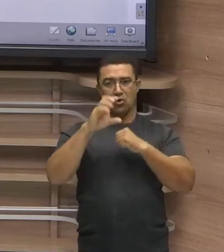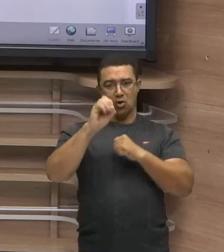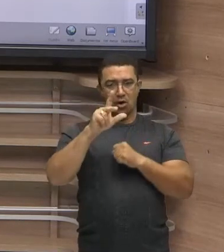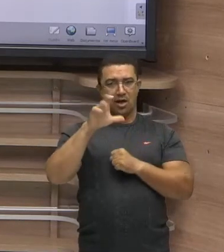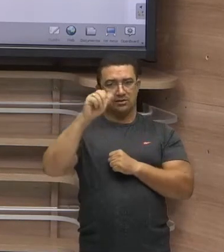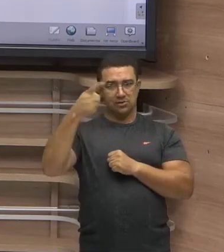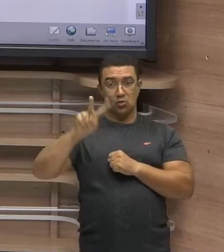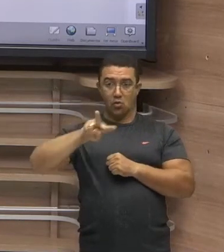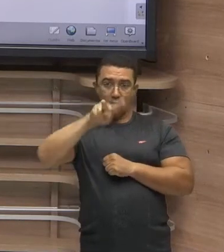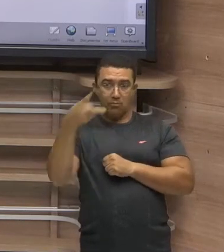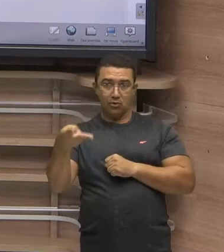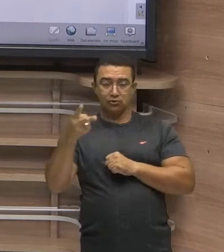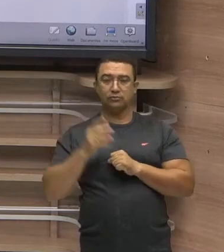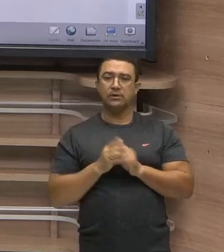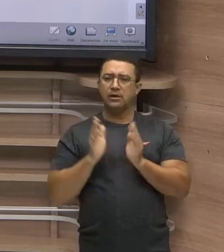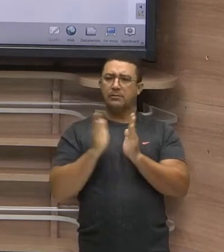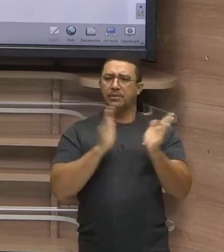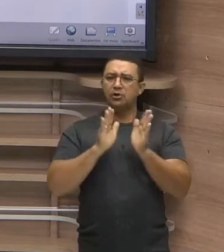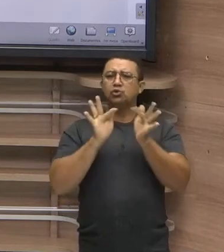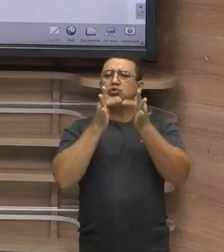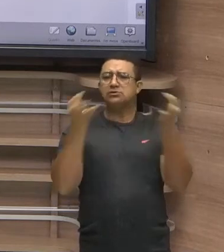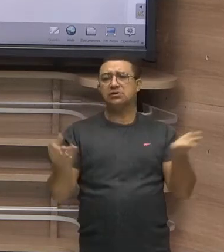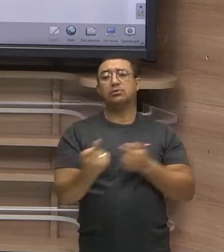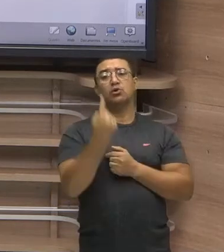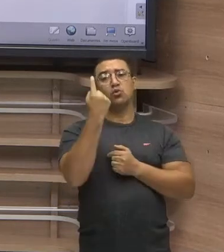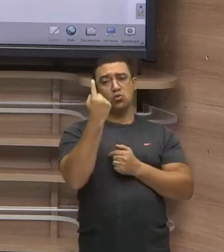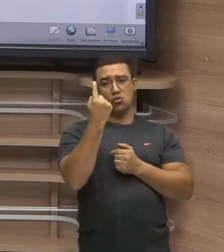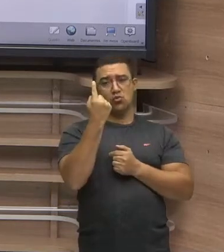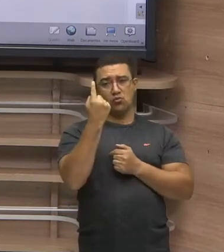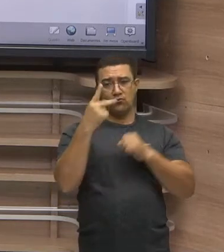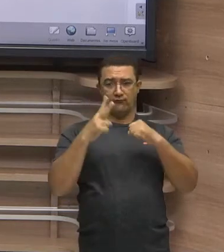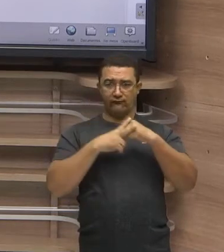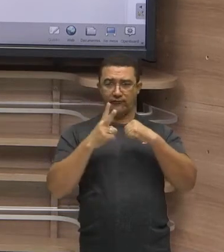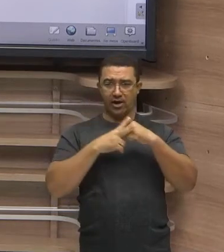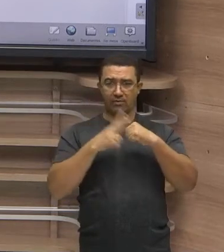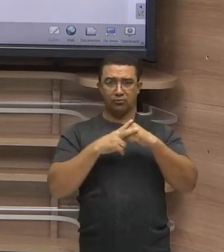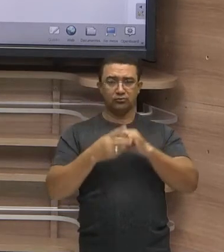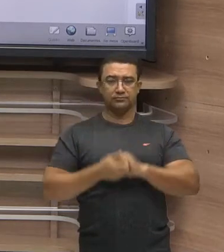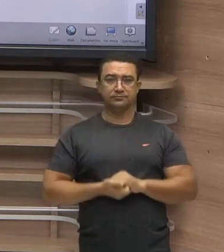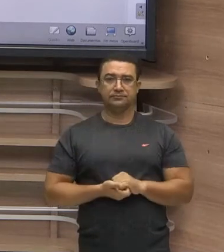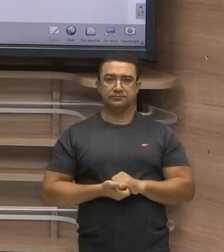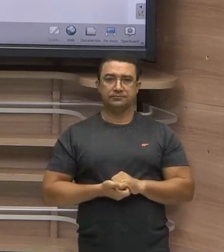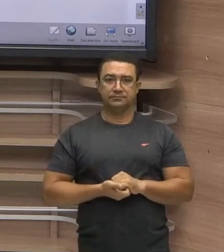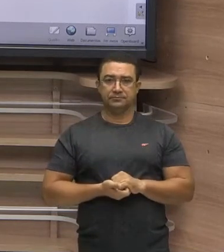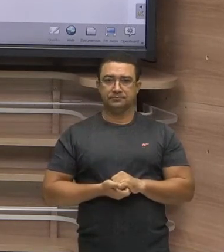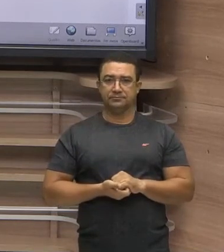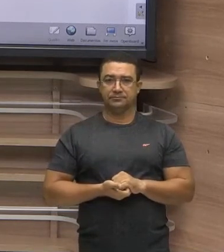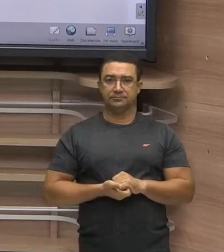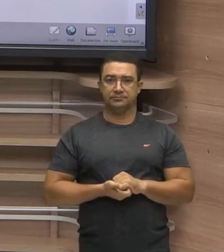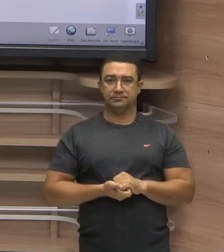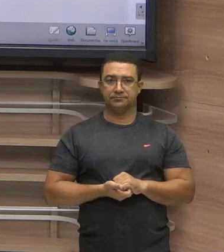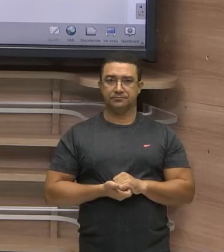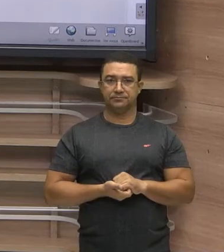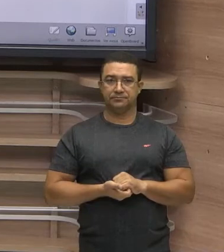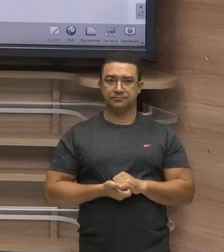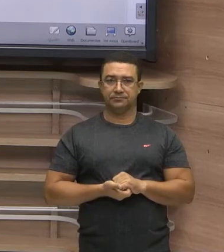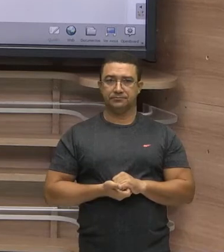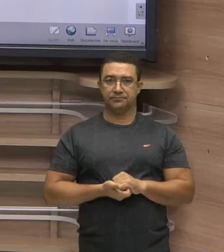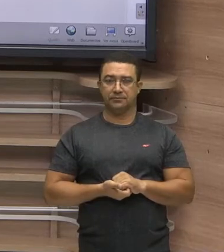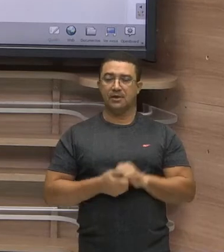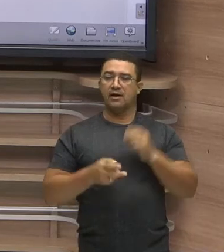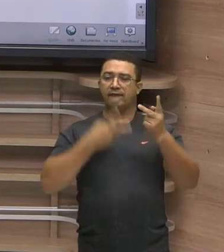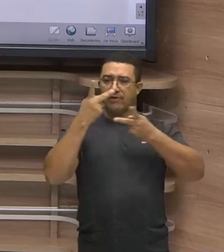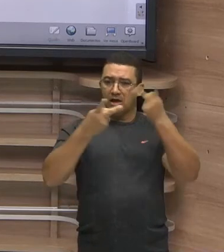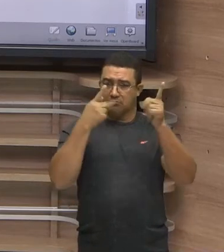2 orações. Período simples, se tiver uma oração, ele vai indicar ali um período simples, ok? Ficou claro, então? Falamos também